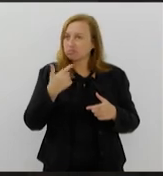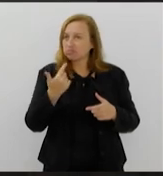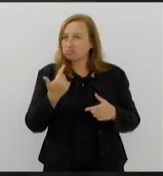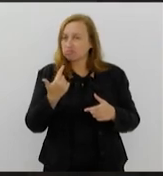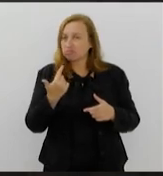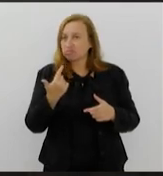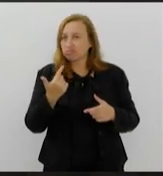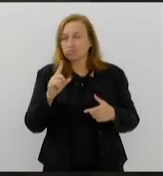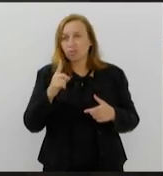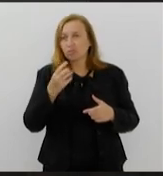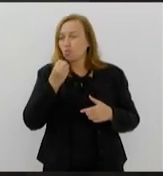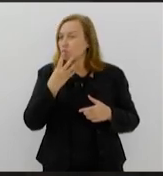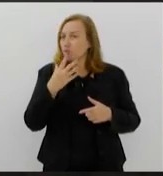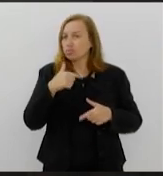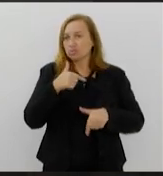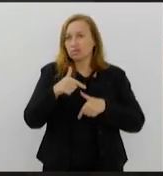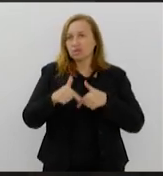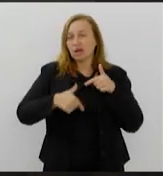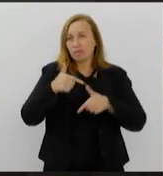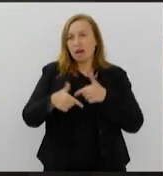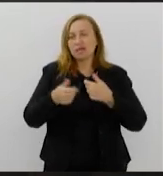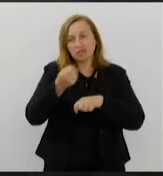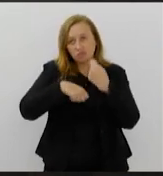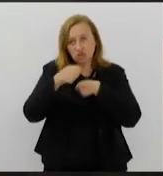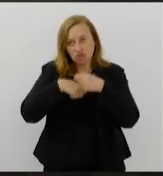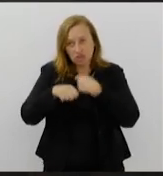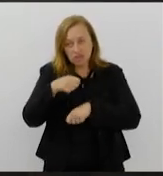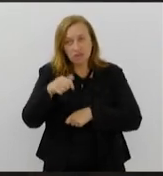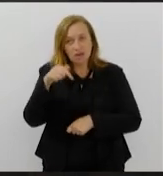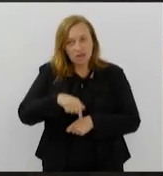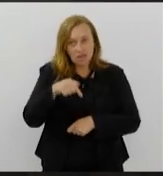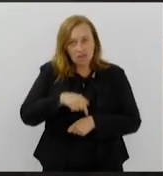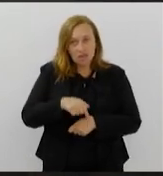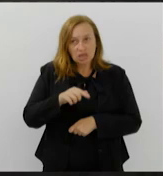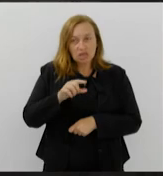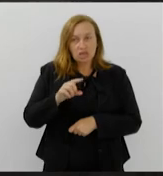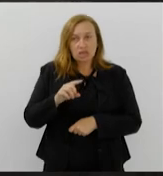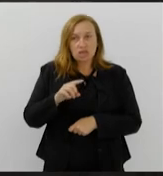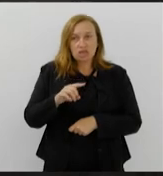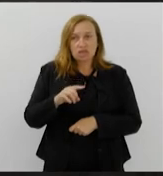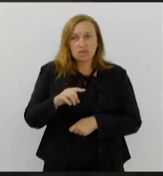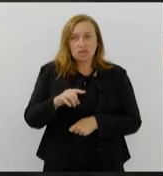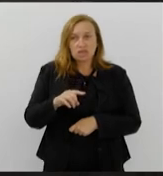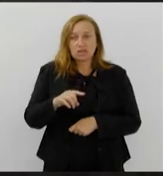não estou desempenhando uma boa função, que a minha função aqui, na verdade, é administrativa de